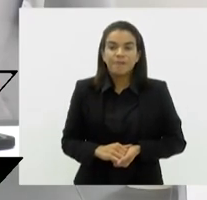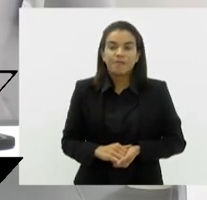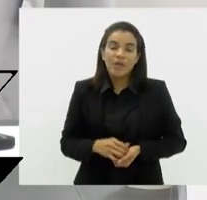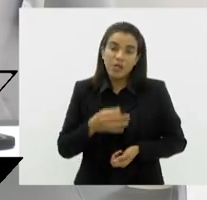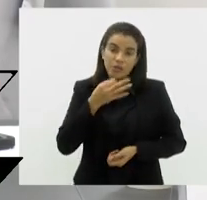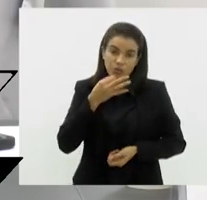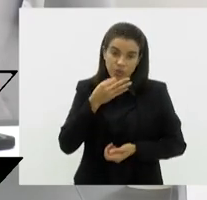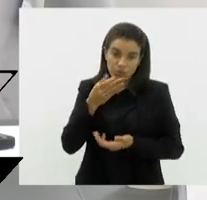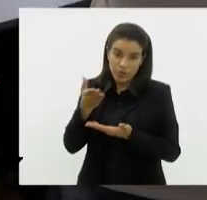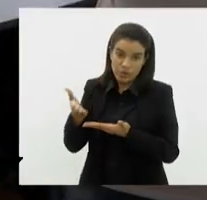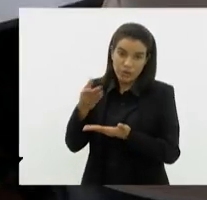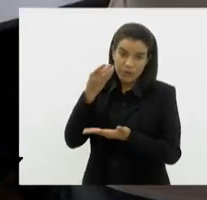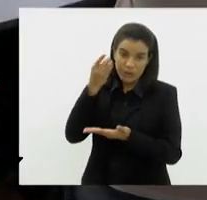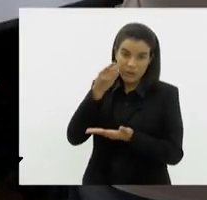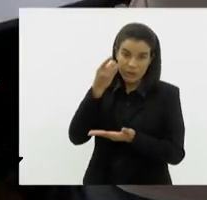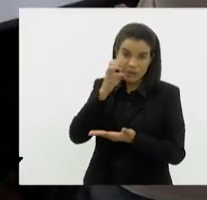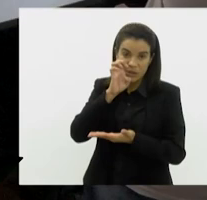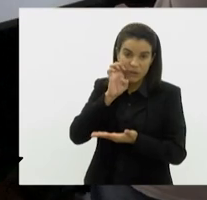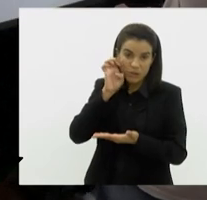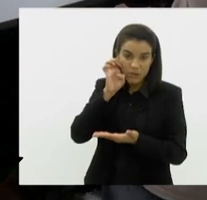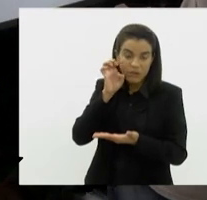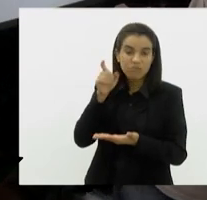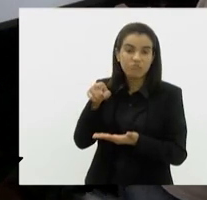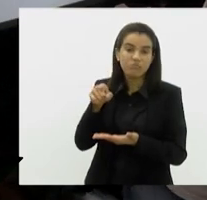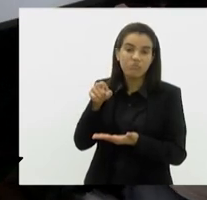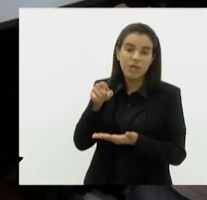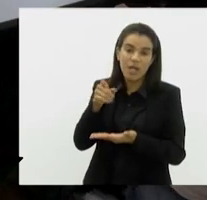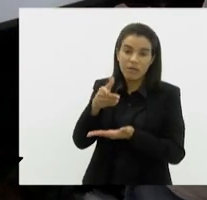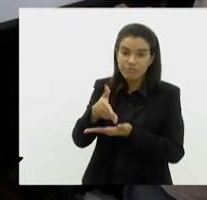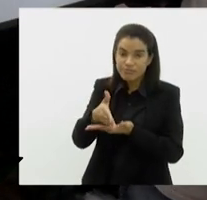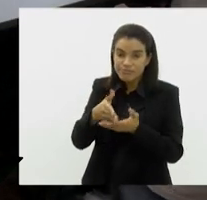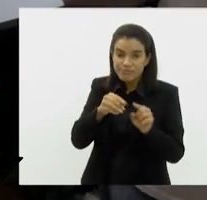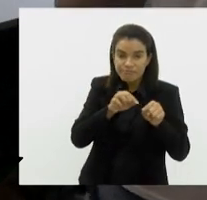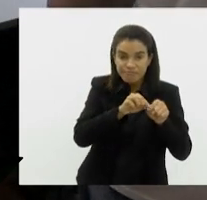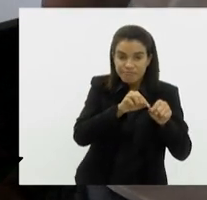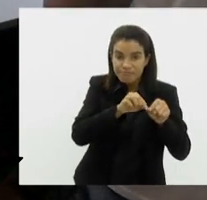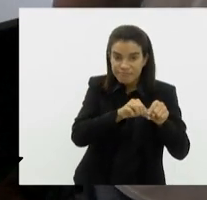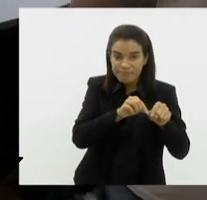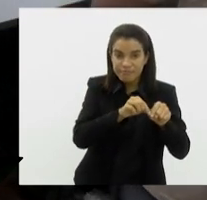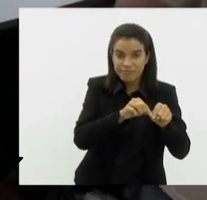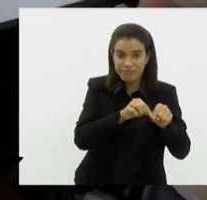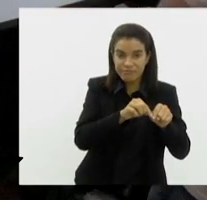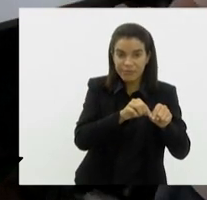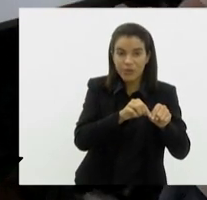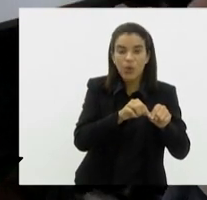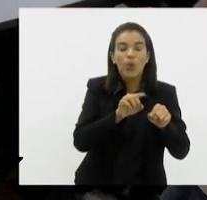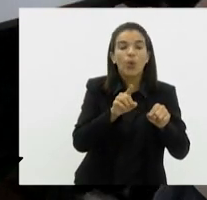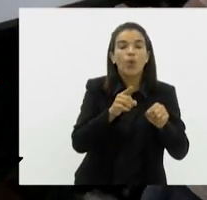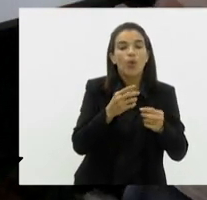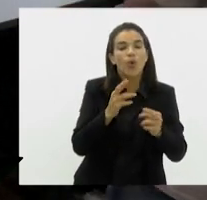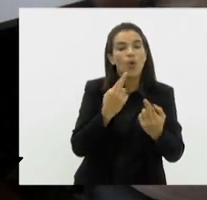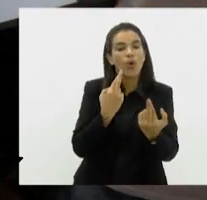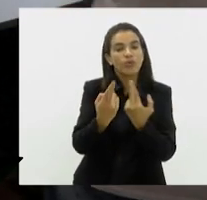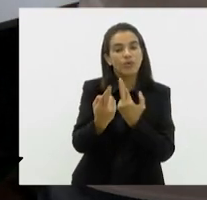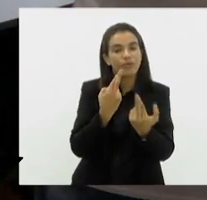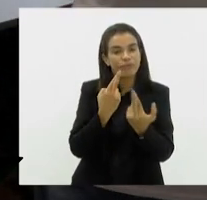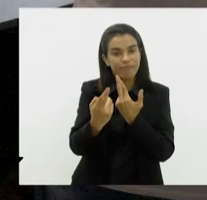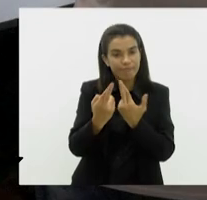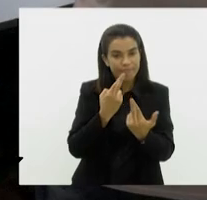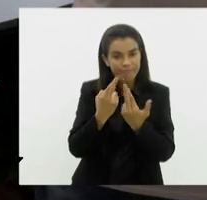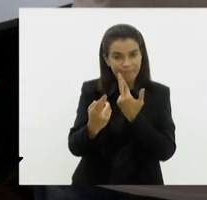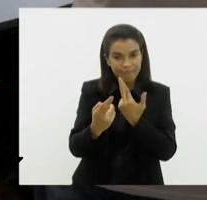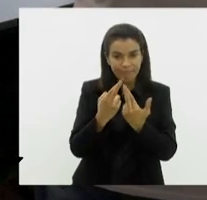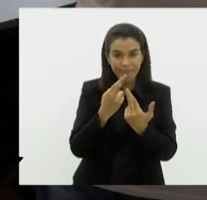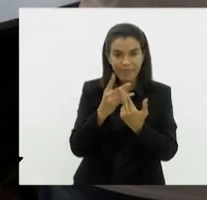sugerir à deputada Érica, para pegar o trecho certo, pega o plano rodoviário estadual produzido pelo